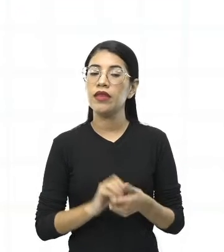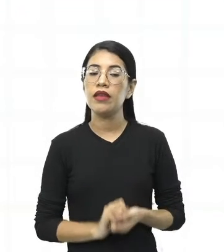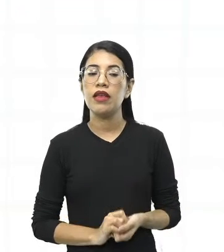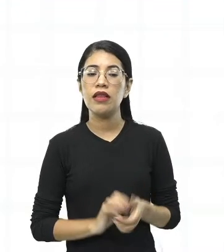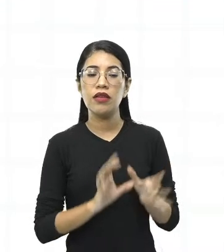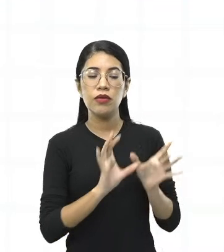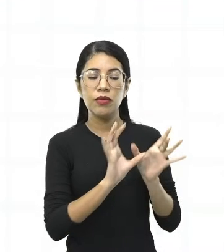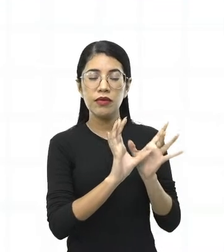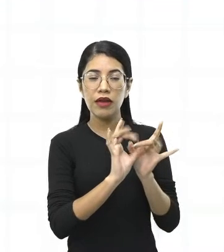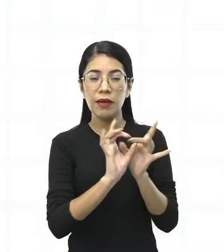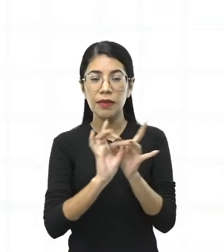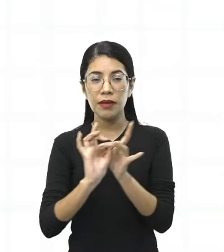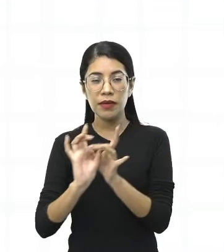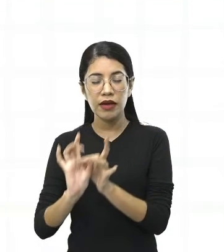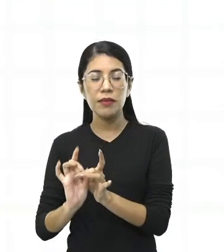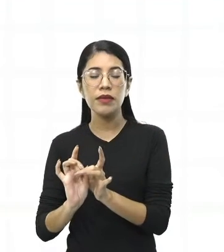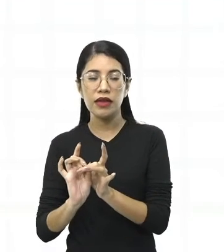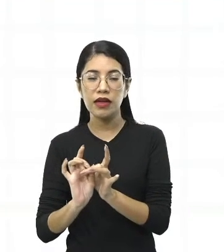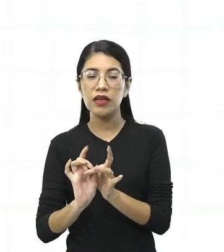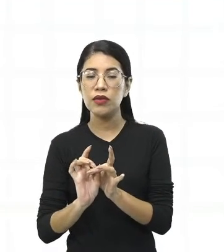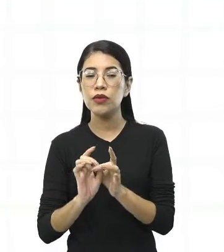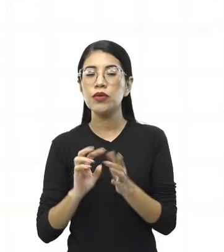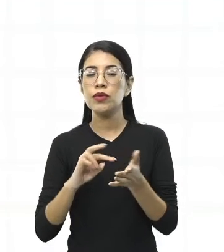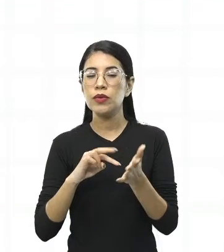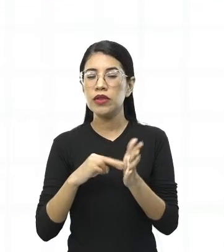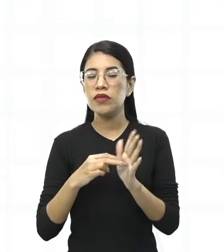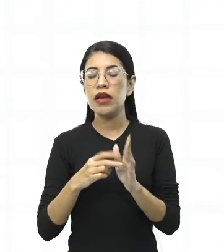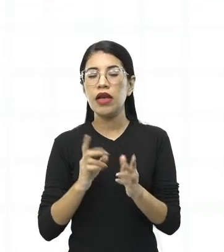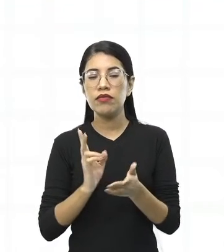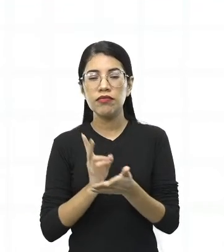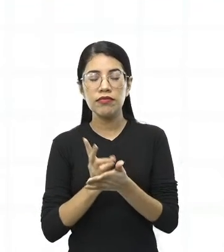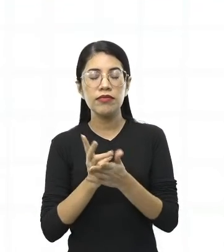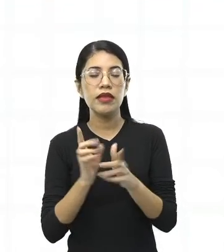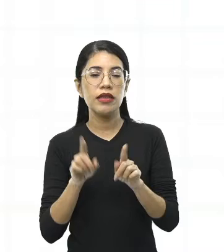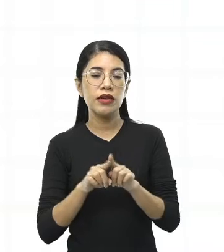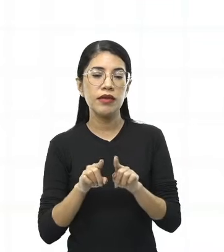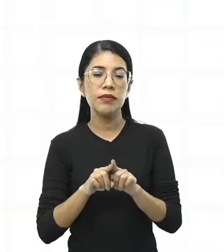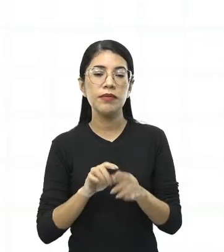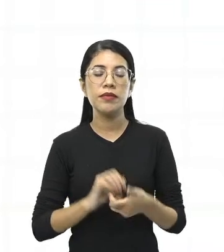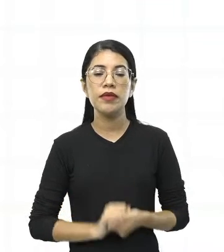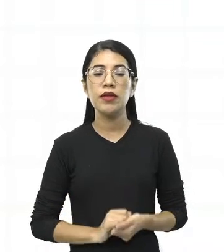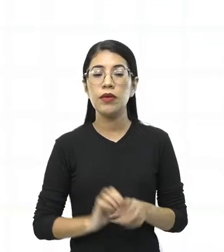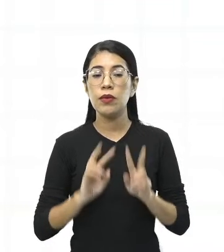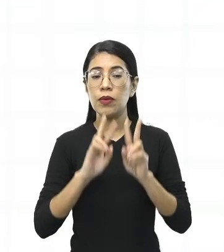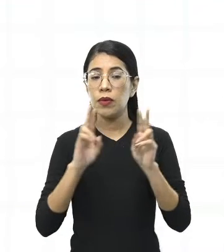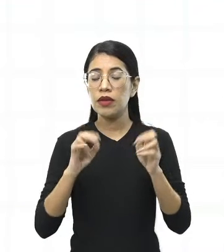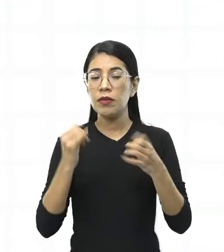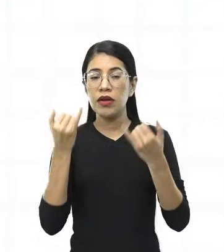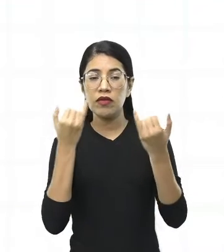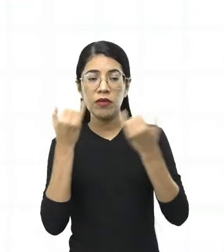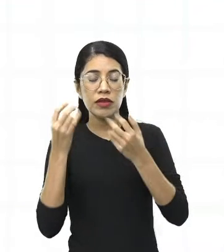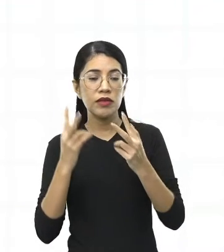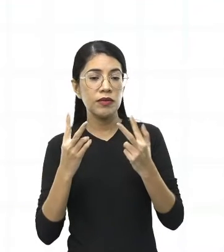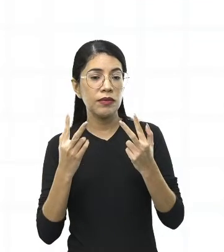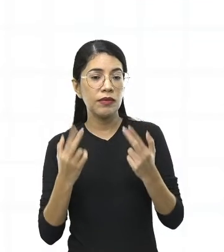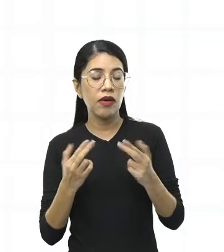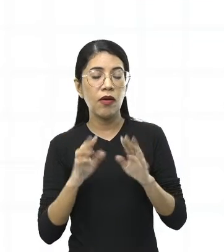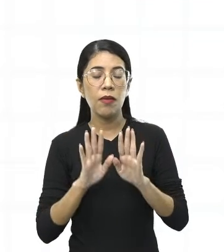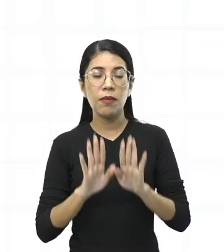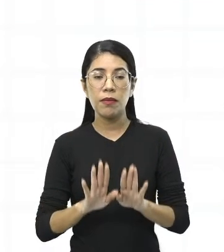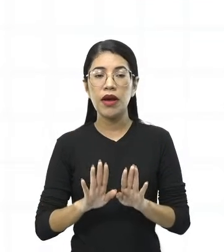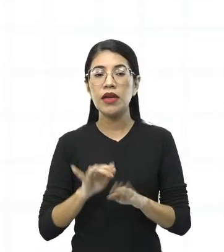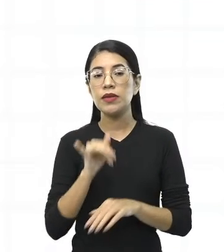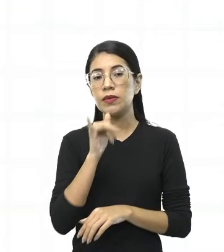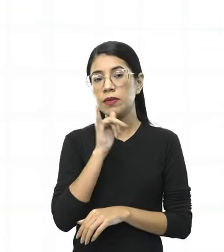está encadeado, né? Tudo faz sentido. A gente está tratando da mesma informação, só que